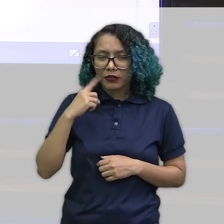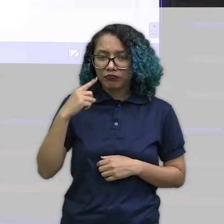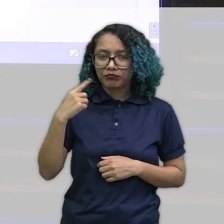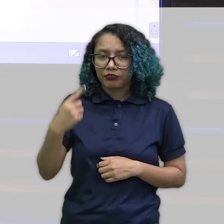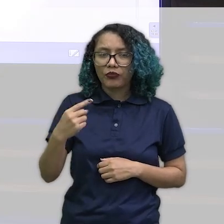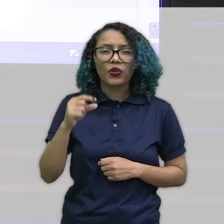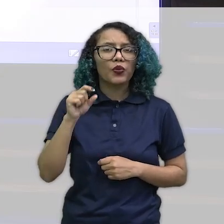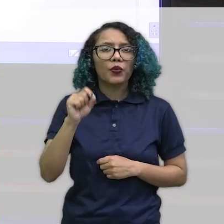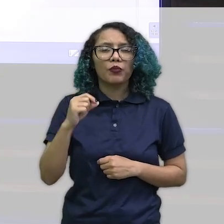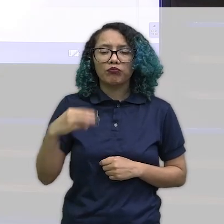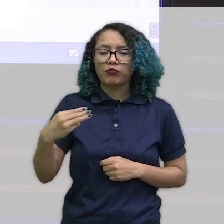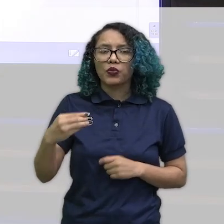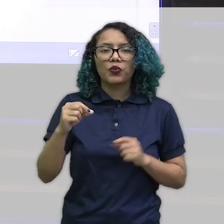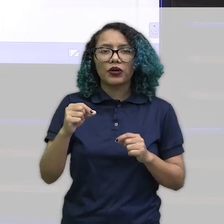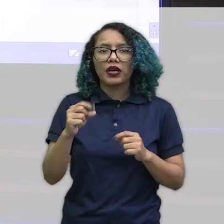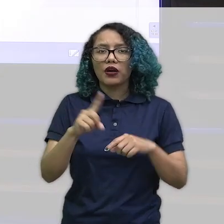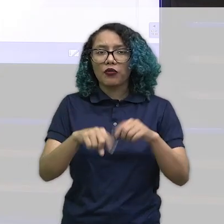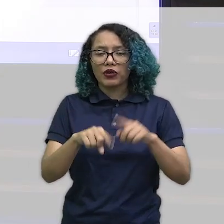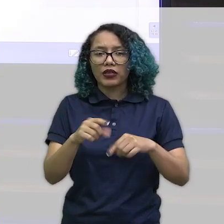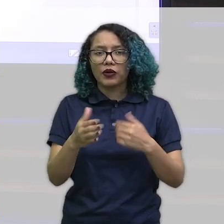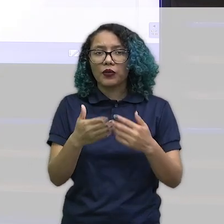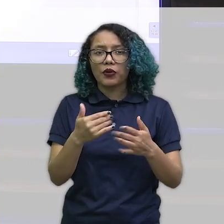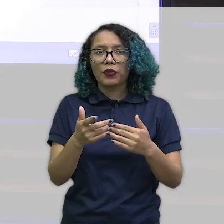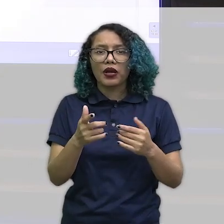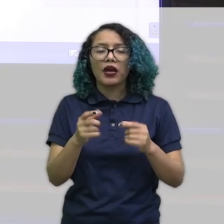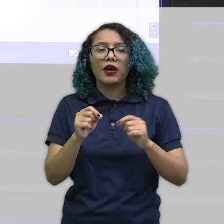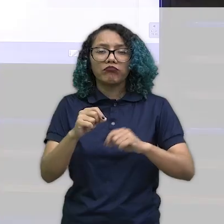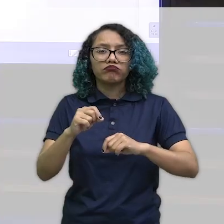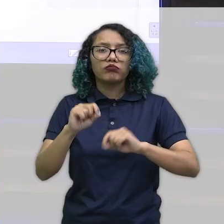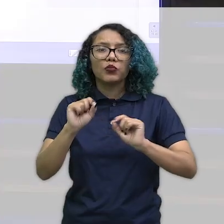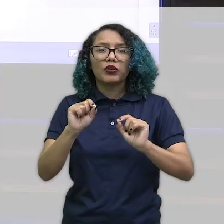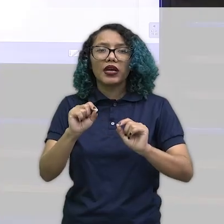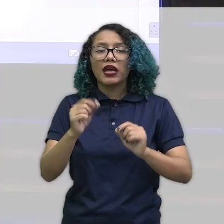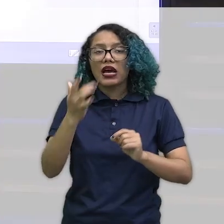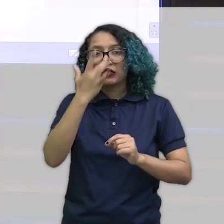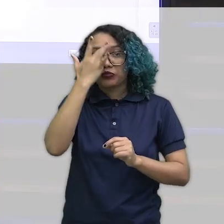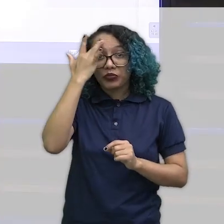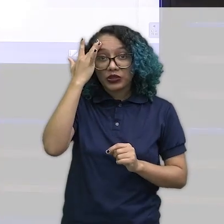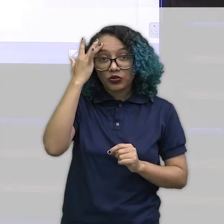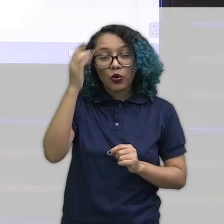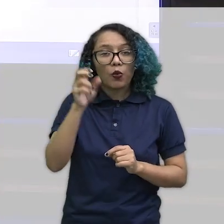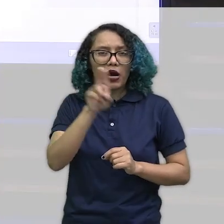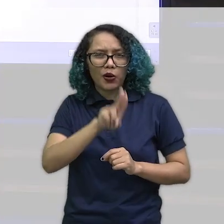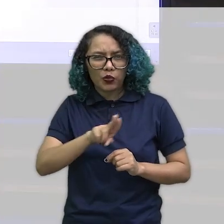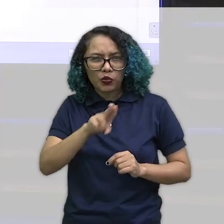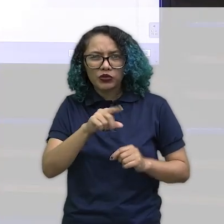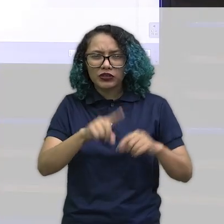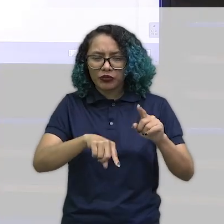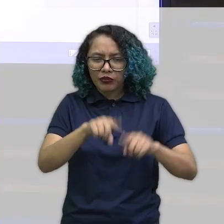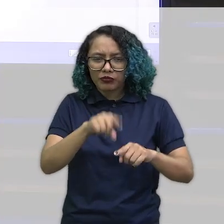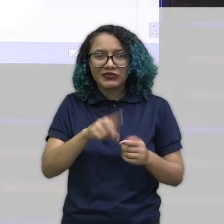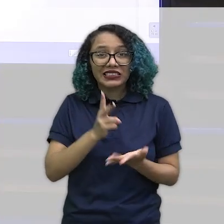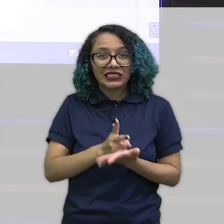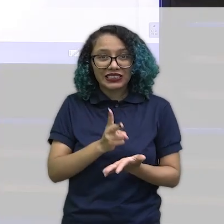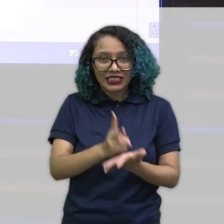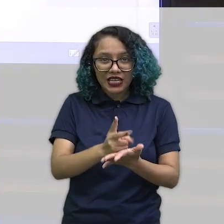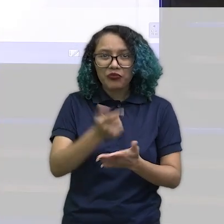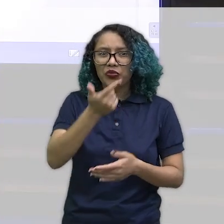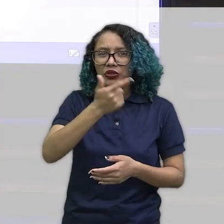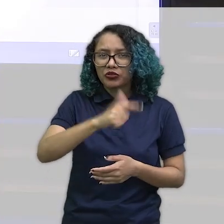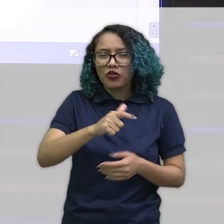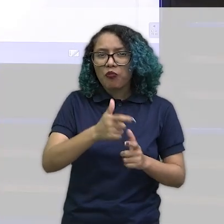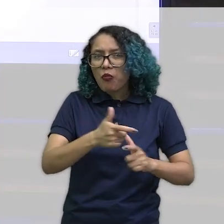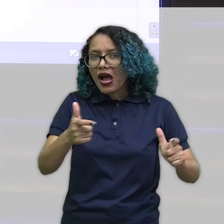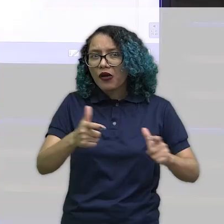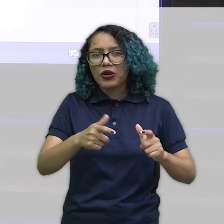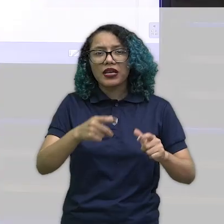você tem um valor, um objeto qualquer, onde muitas pessoas elas utilizam esse objeto, tá? Ou seja, a